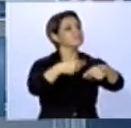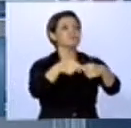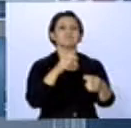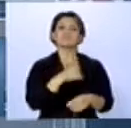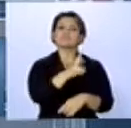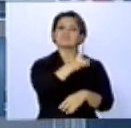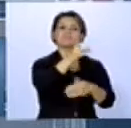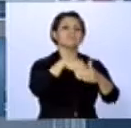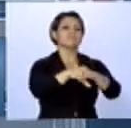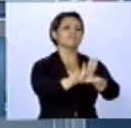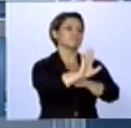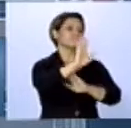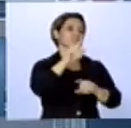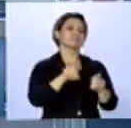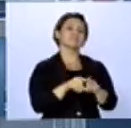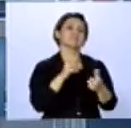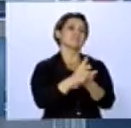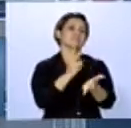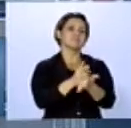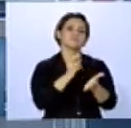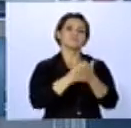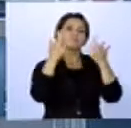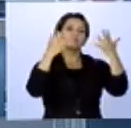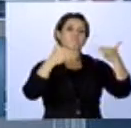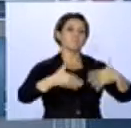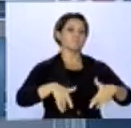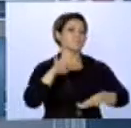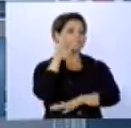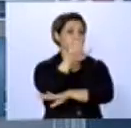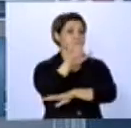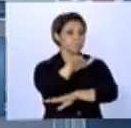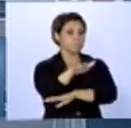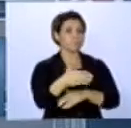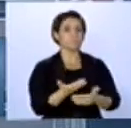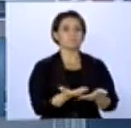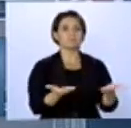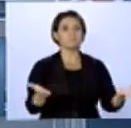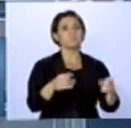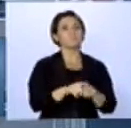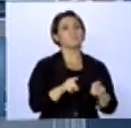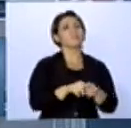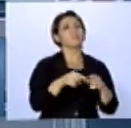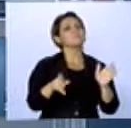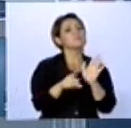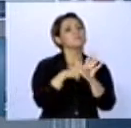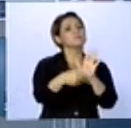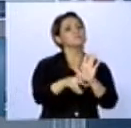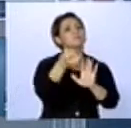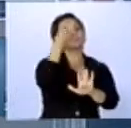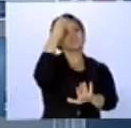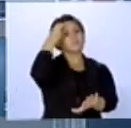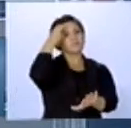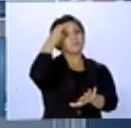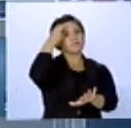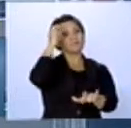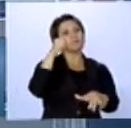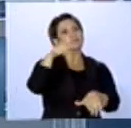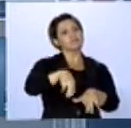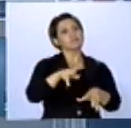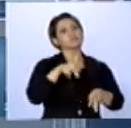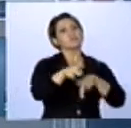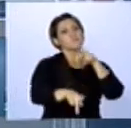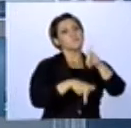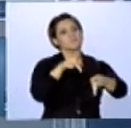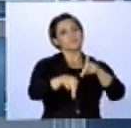também ilustrado aqui na tarde de hoje e mais um ponto ponto de vista cultural a cordialidade típica do nosso povo